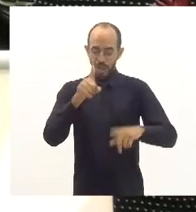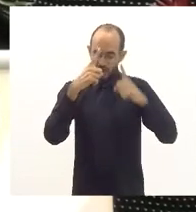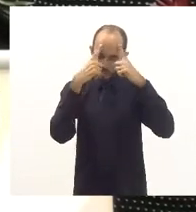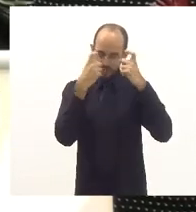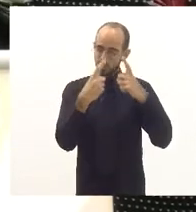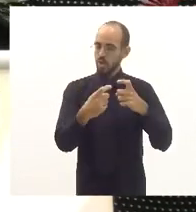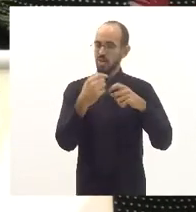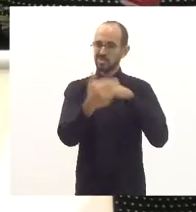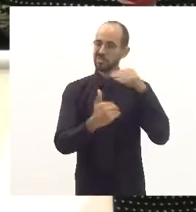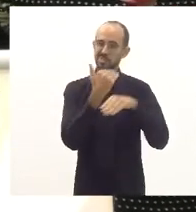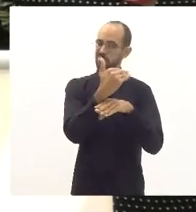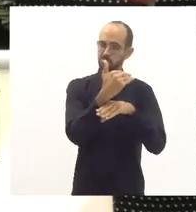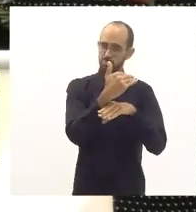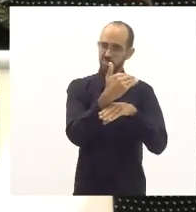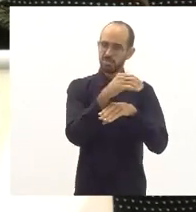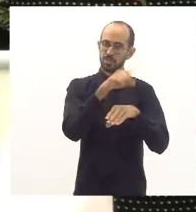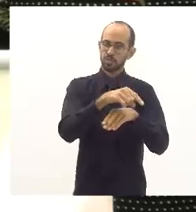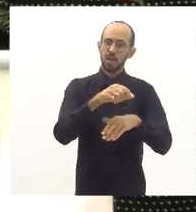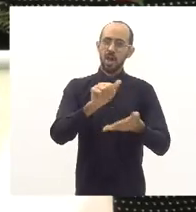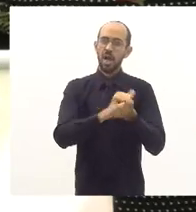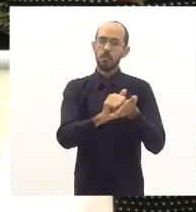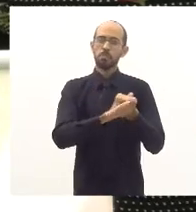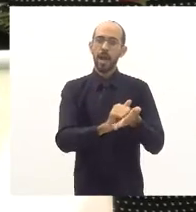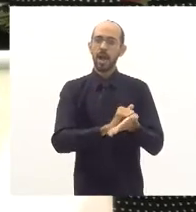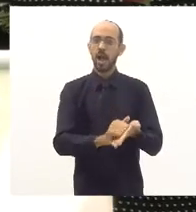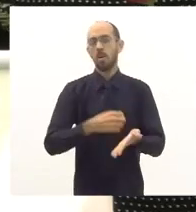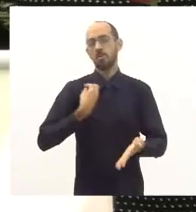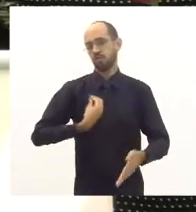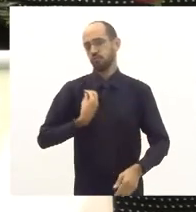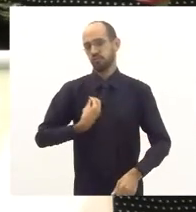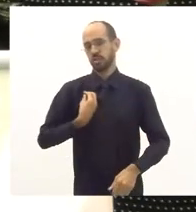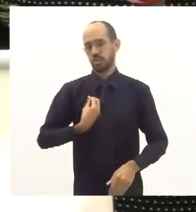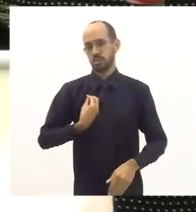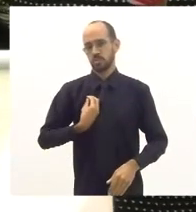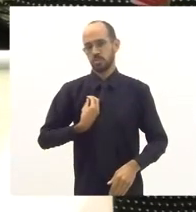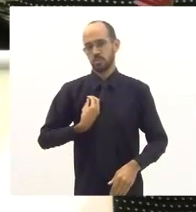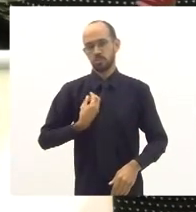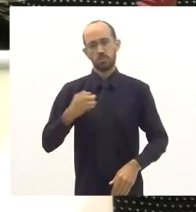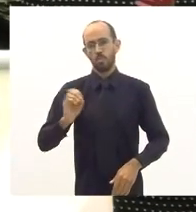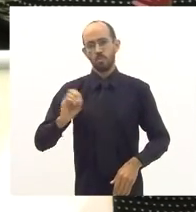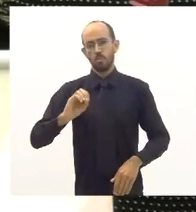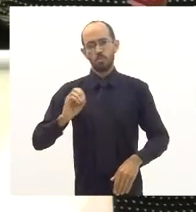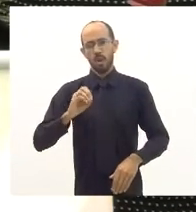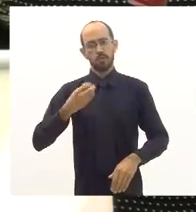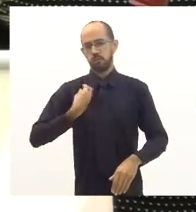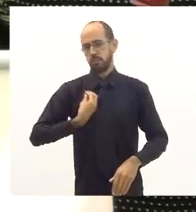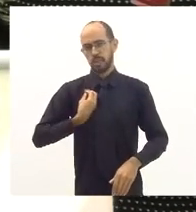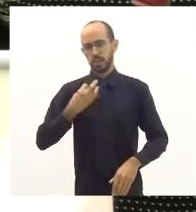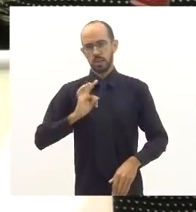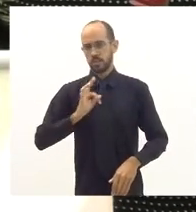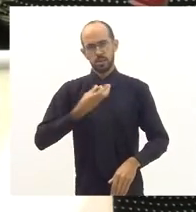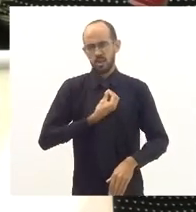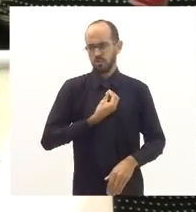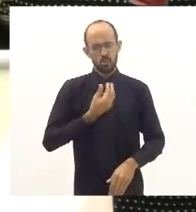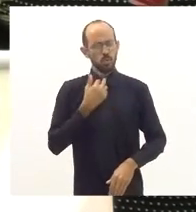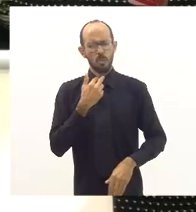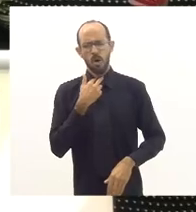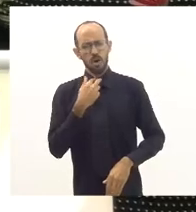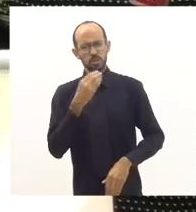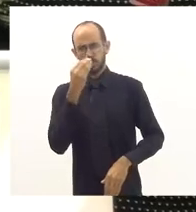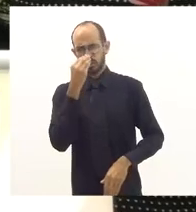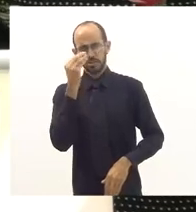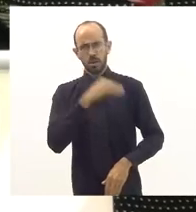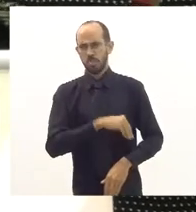extrema. Isso é um apagamento de uma vida. Nenhuma vida trans pode ser apagada. Nenhuma